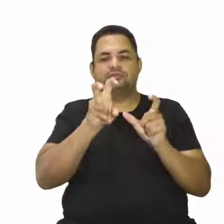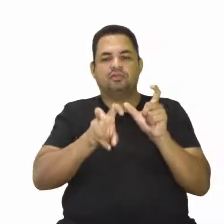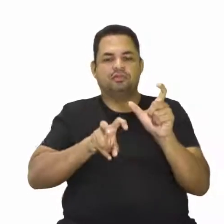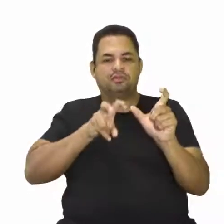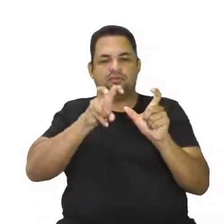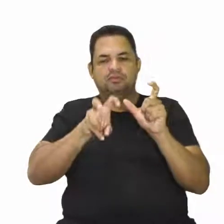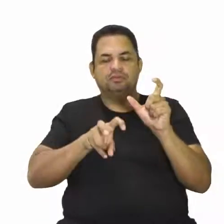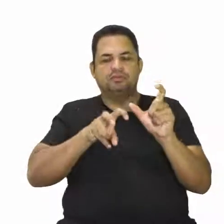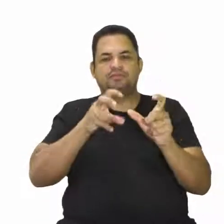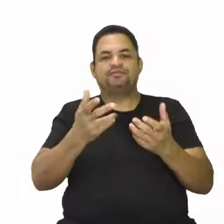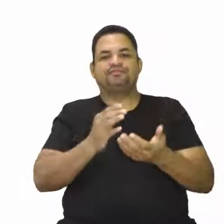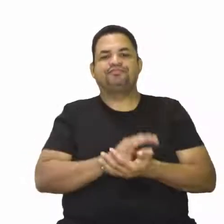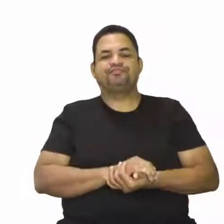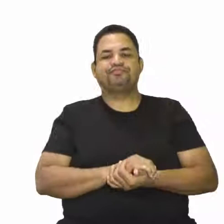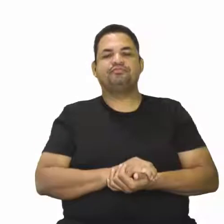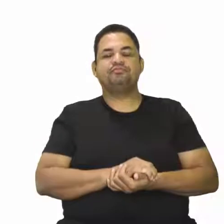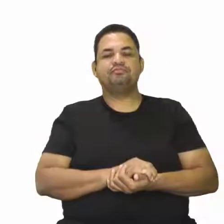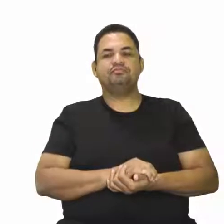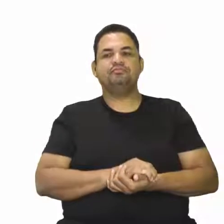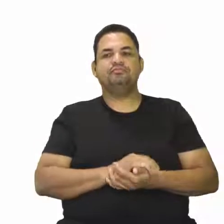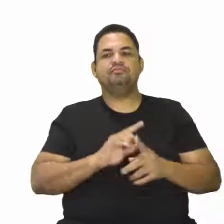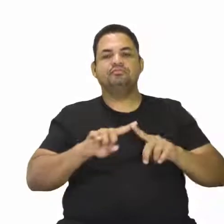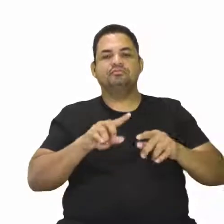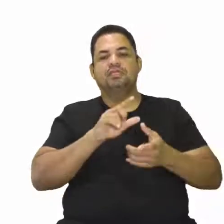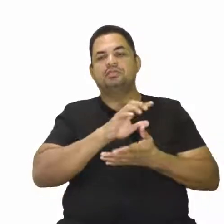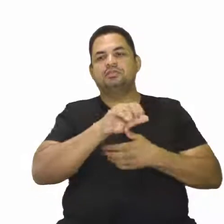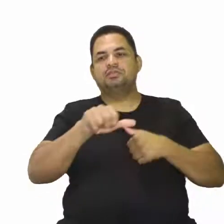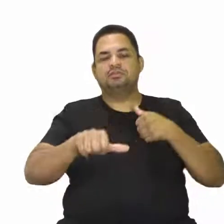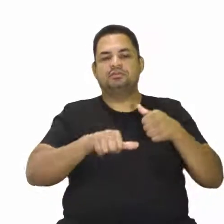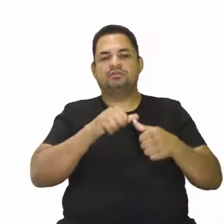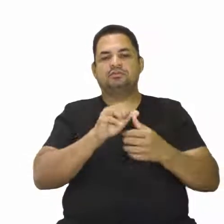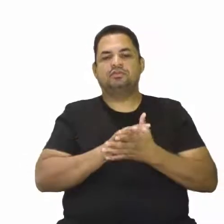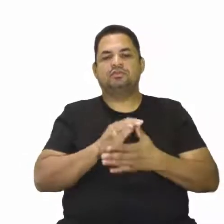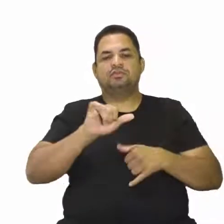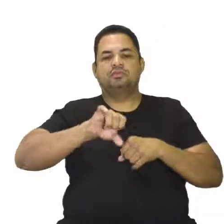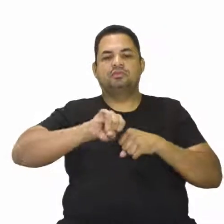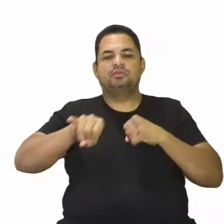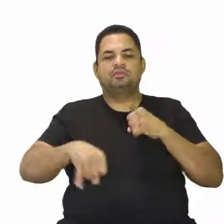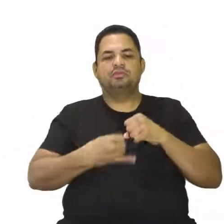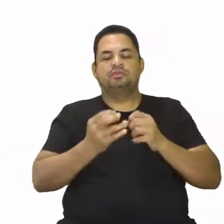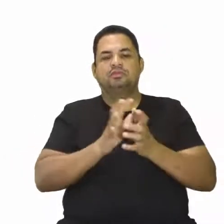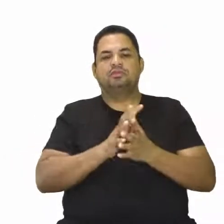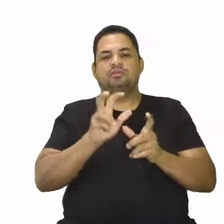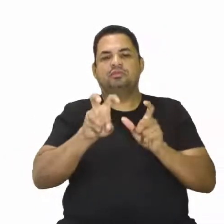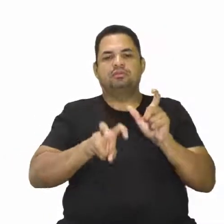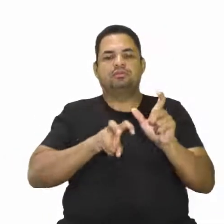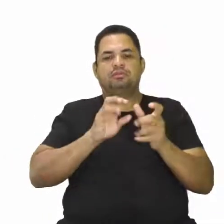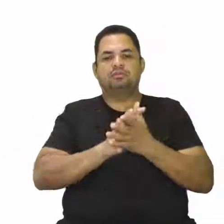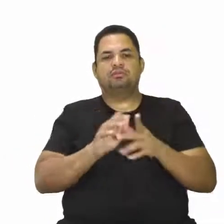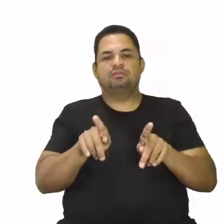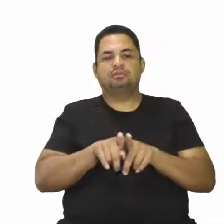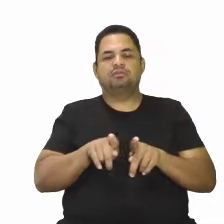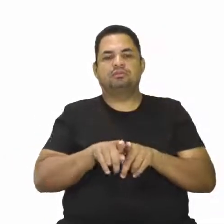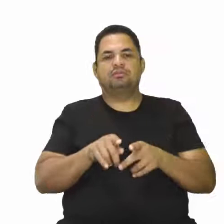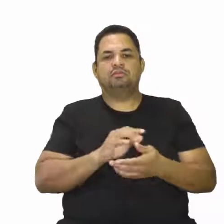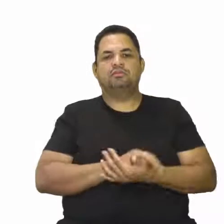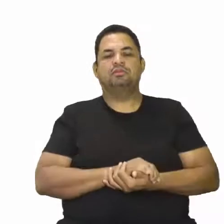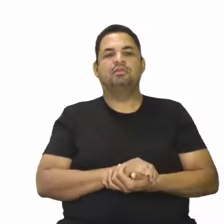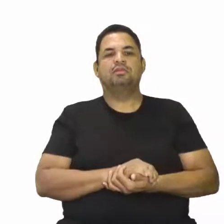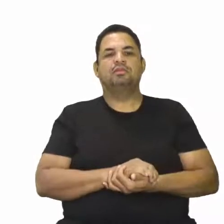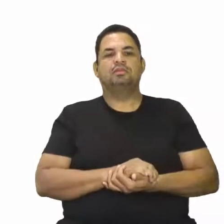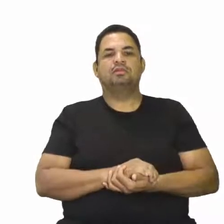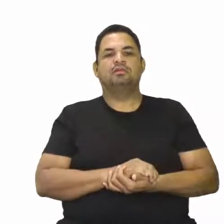quase sempre em torno do verbo, mas modifica o adjetivo e o advérbio também. Nós